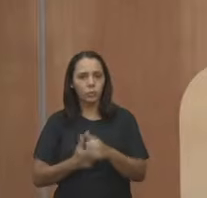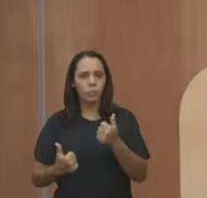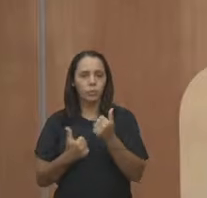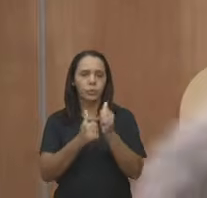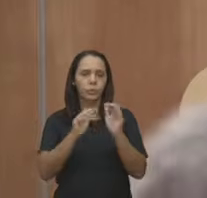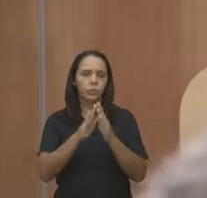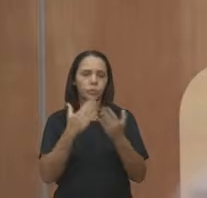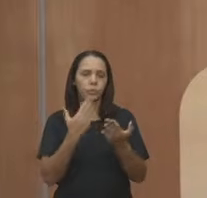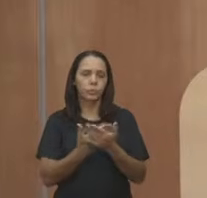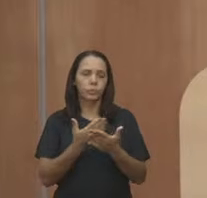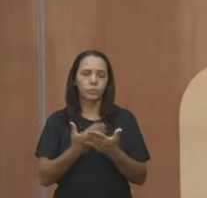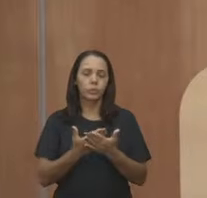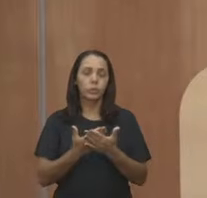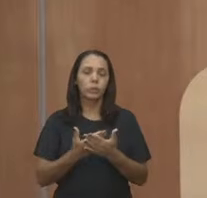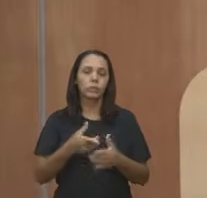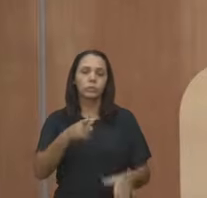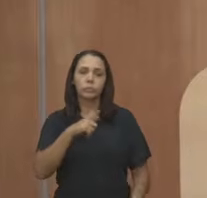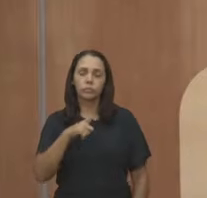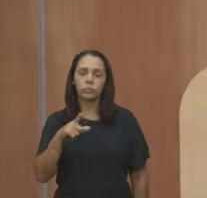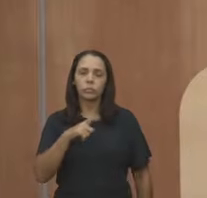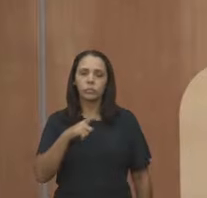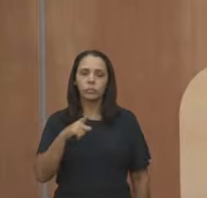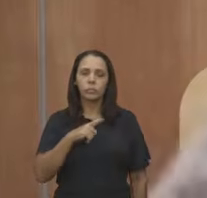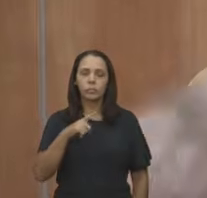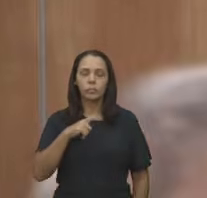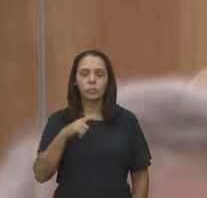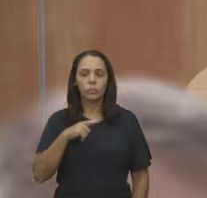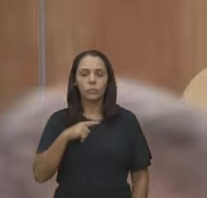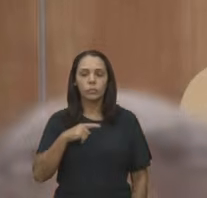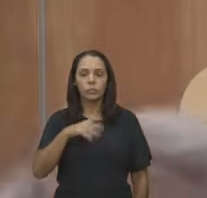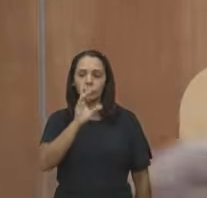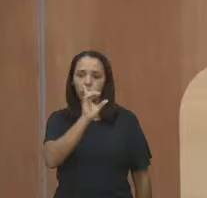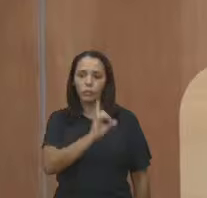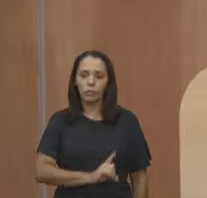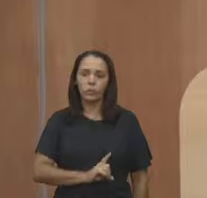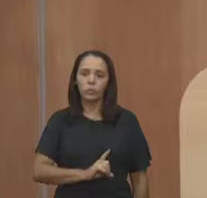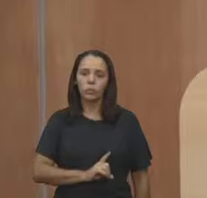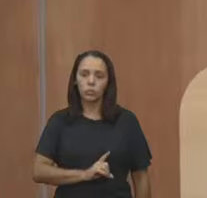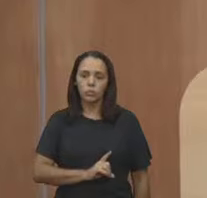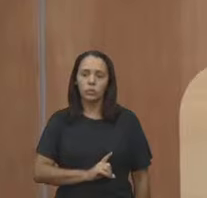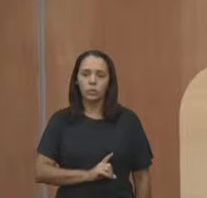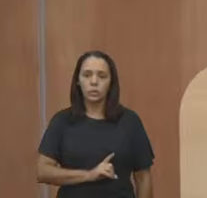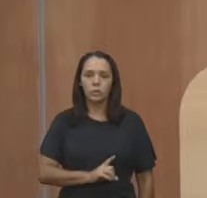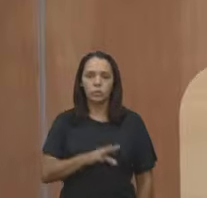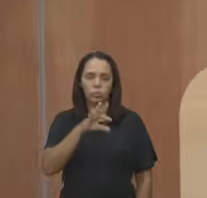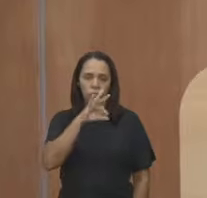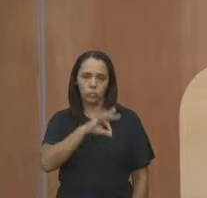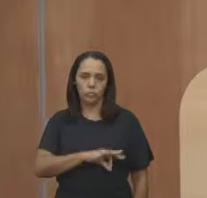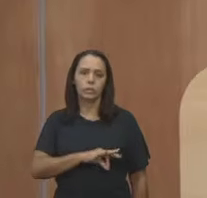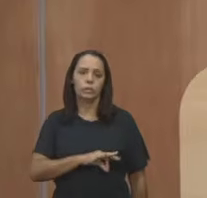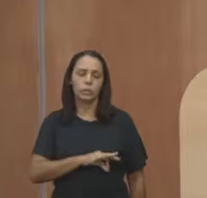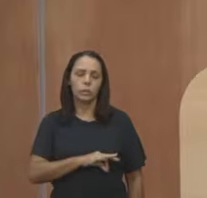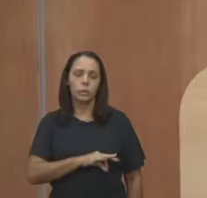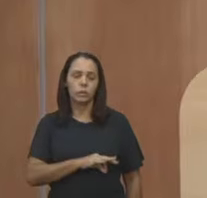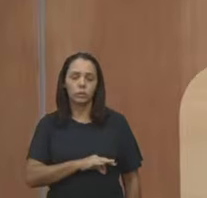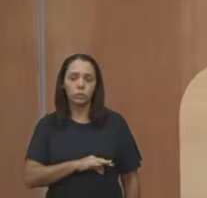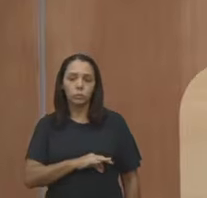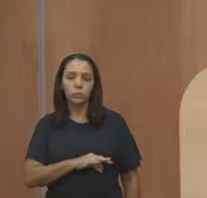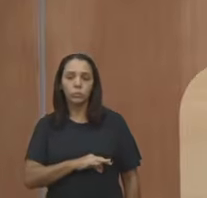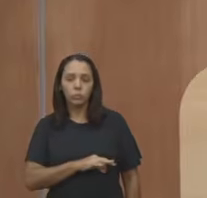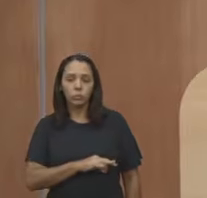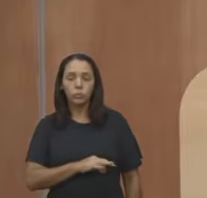desenvolvimento infantil tenham reconhecido o seu direito a estar no piso do magistério, para que eles